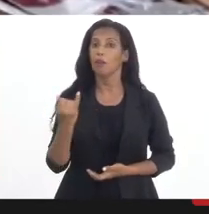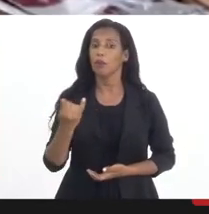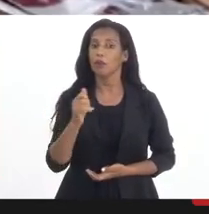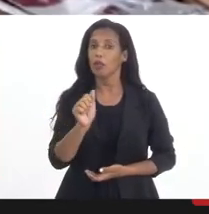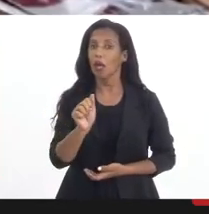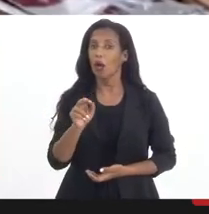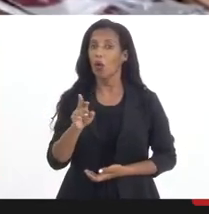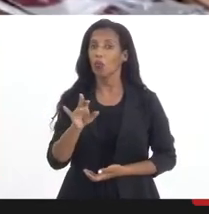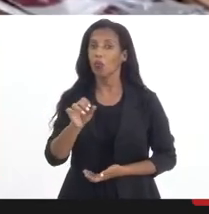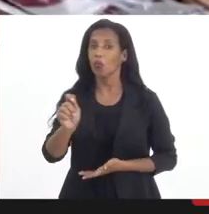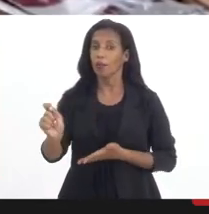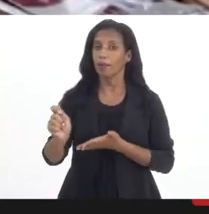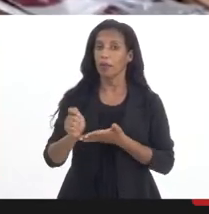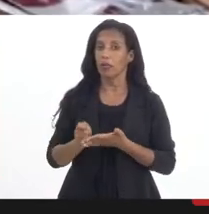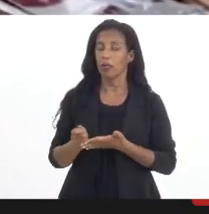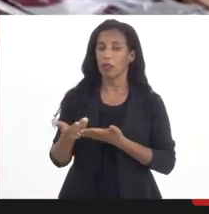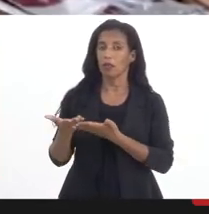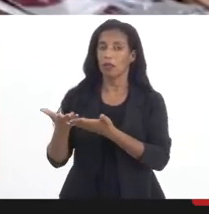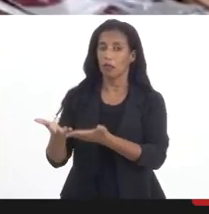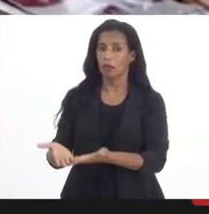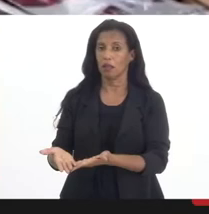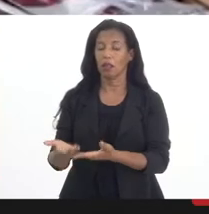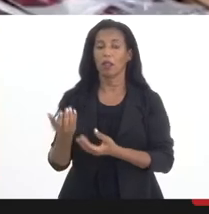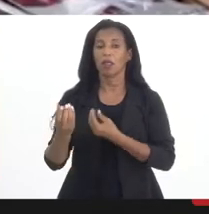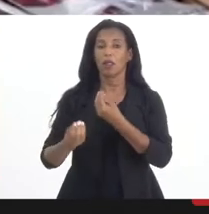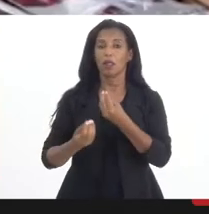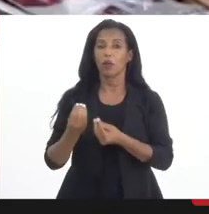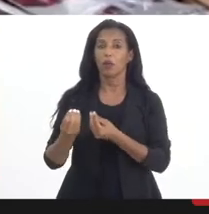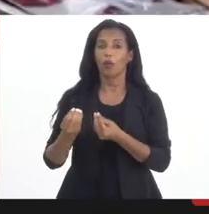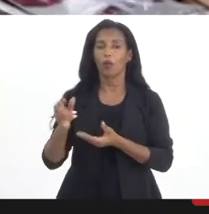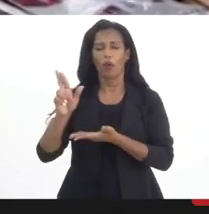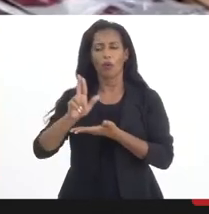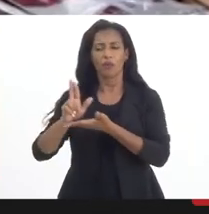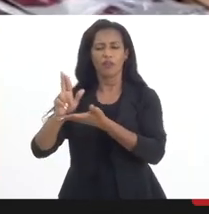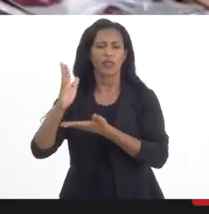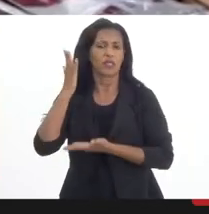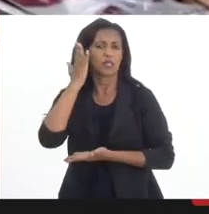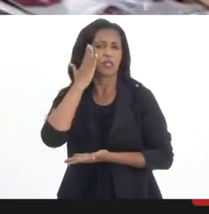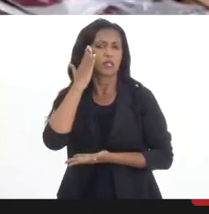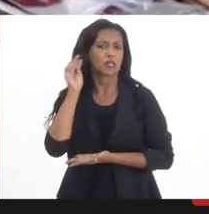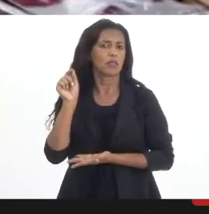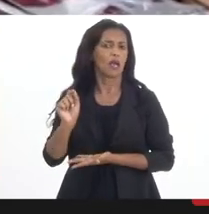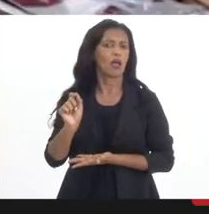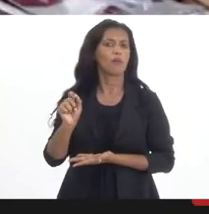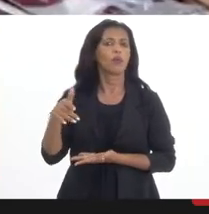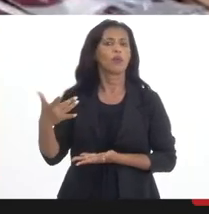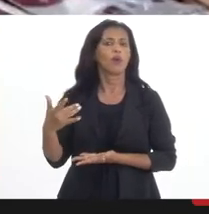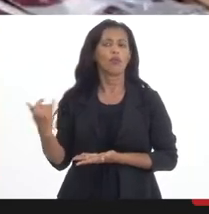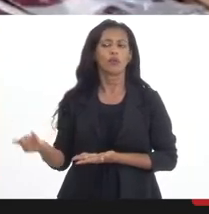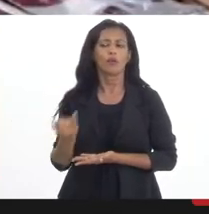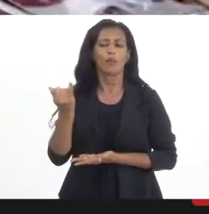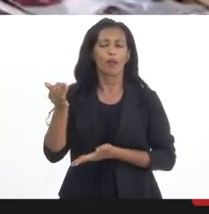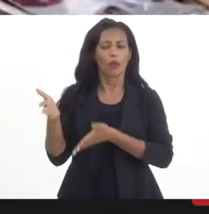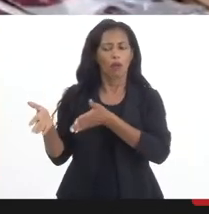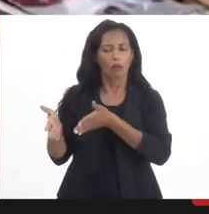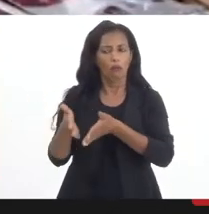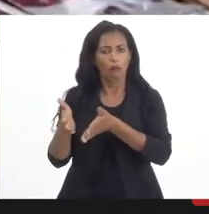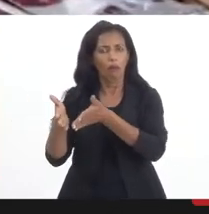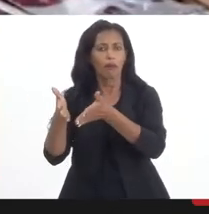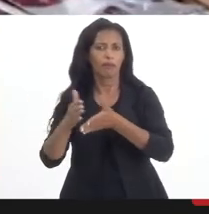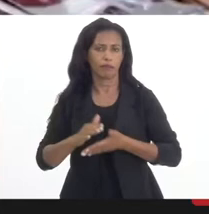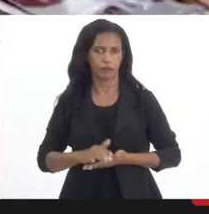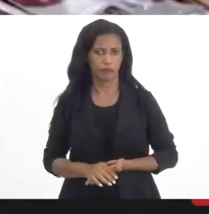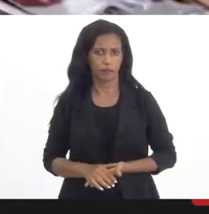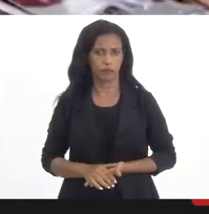autonomia universitária e como a universidade é que sabe realmente qual é o seu melhor caminho, né?